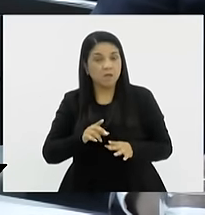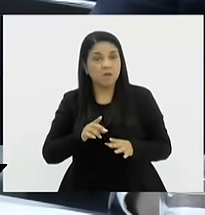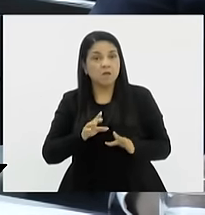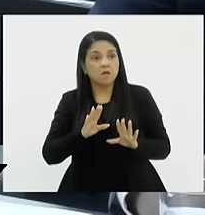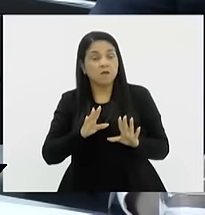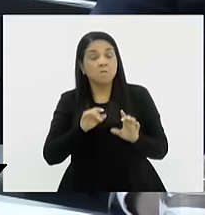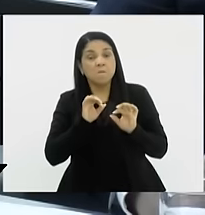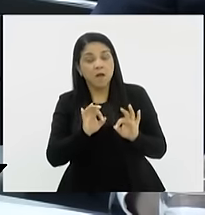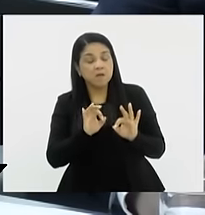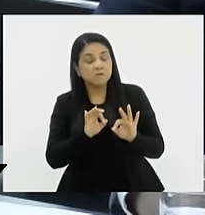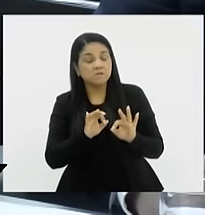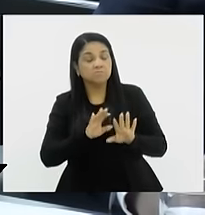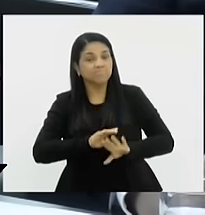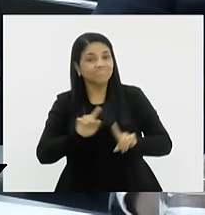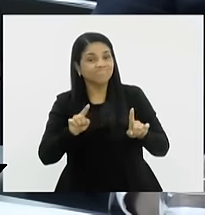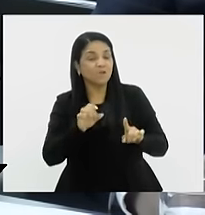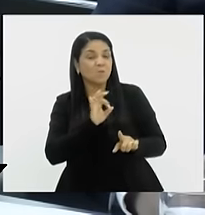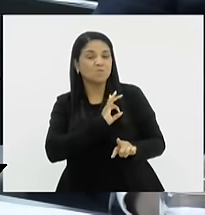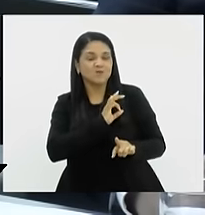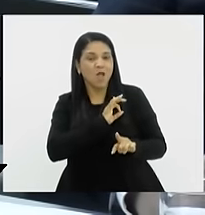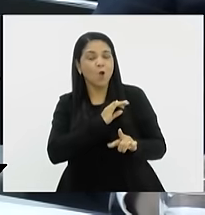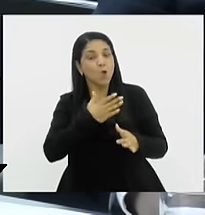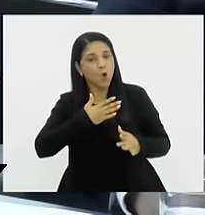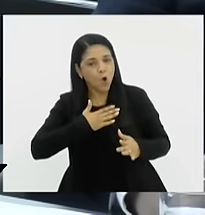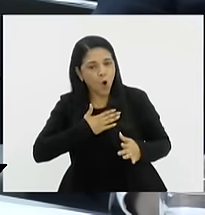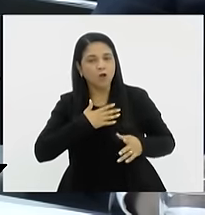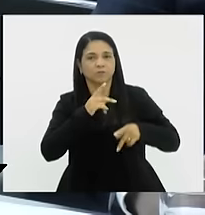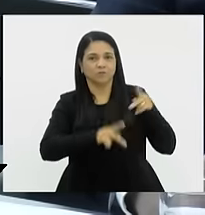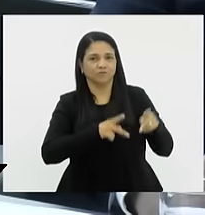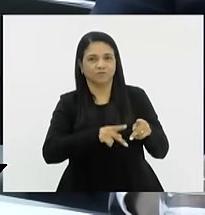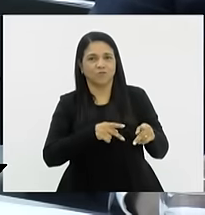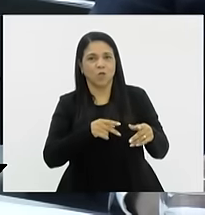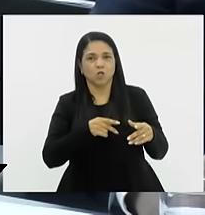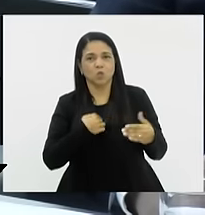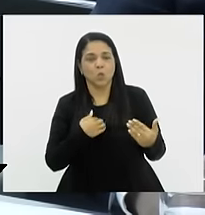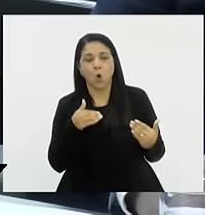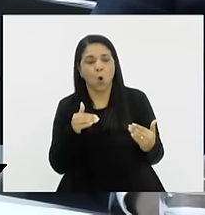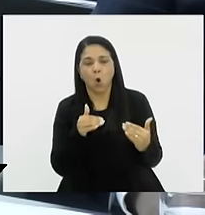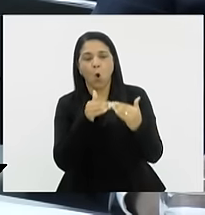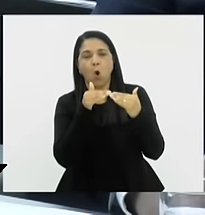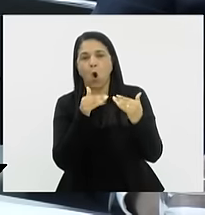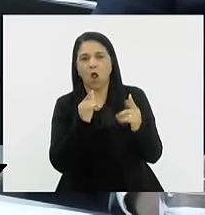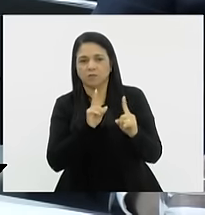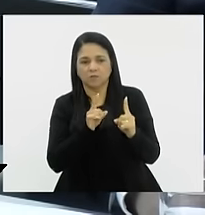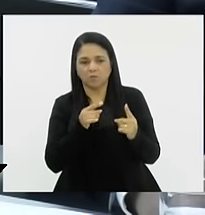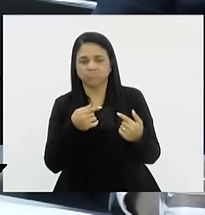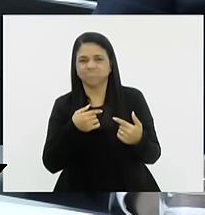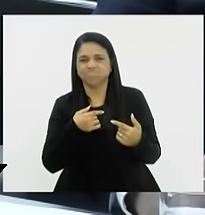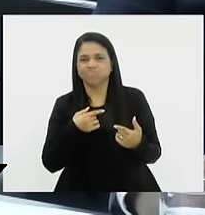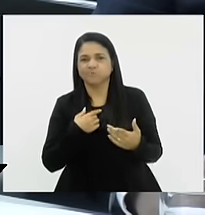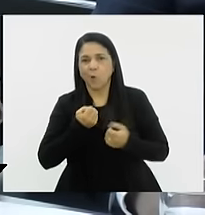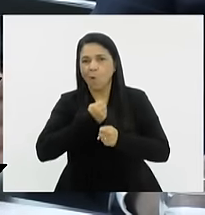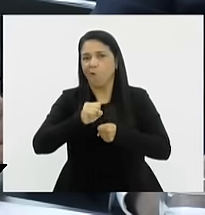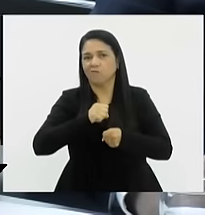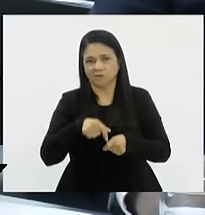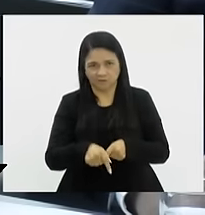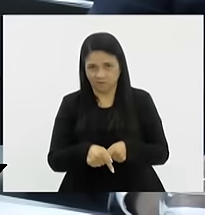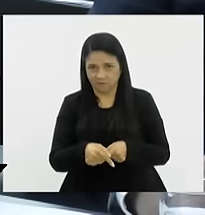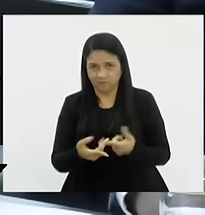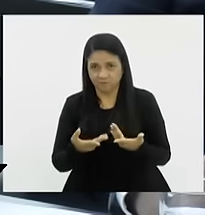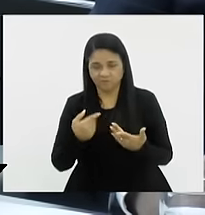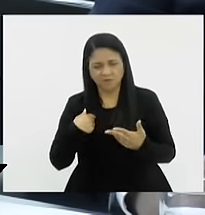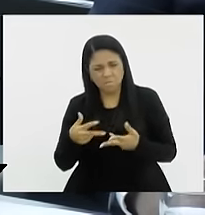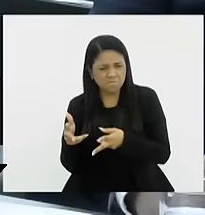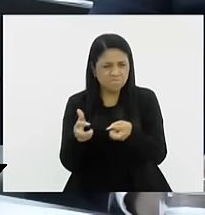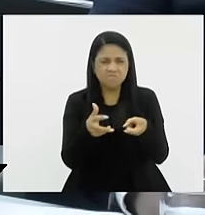gente percebe que ele gosta do povo e ele não compactua com essas covardias. E aí eu fico olhando essas coisas e vendo